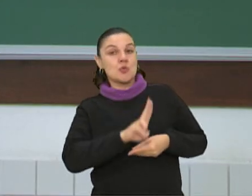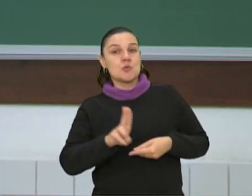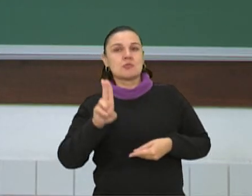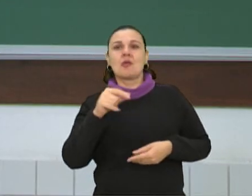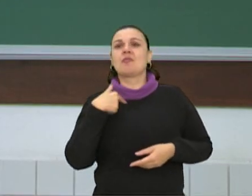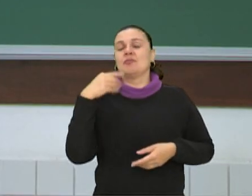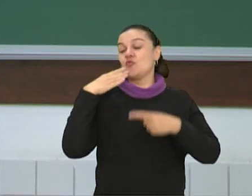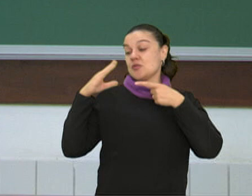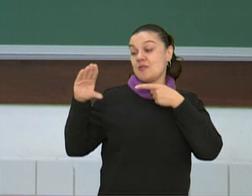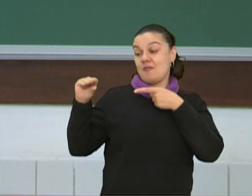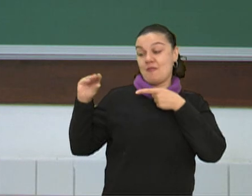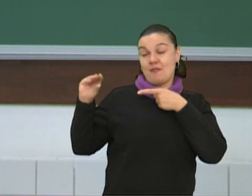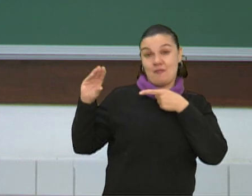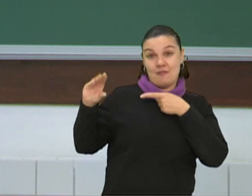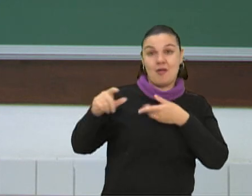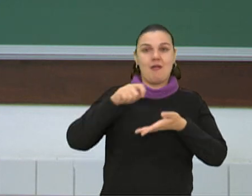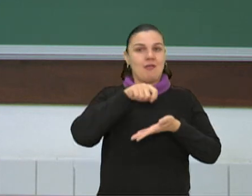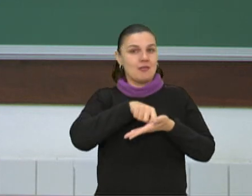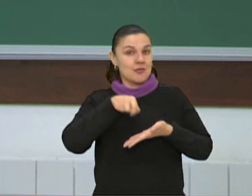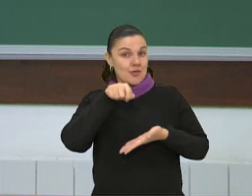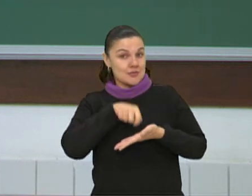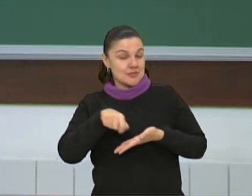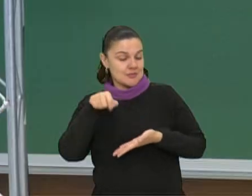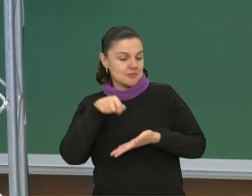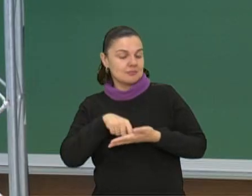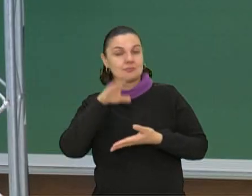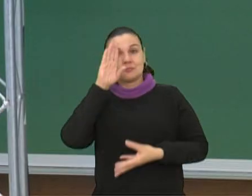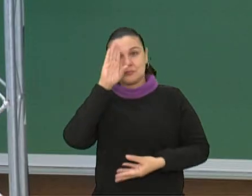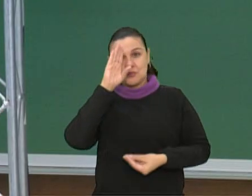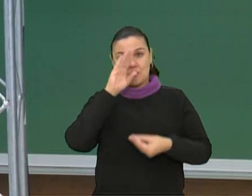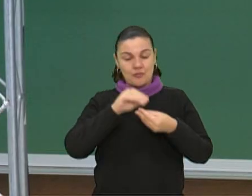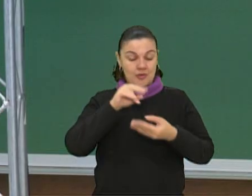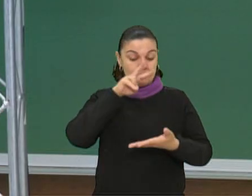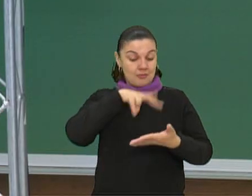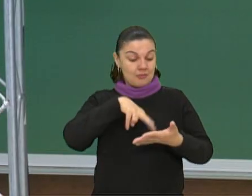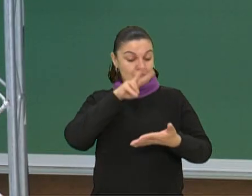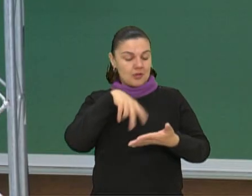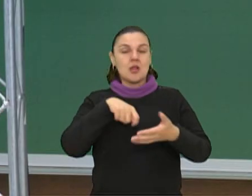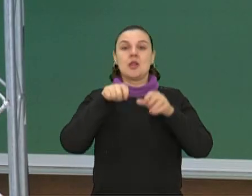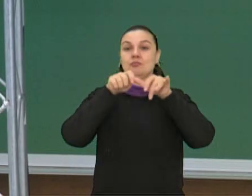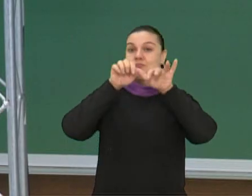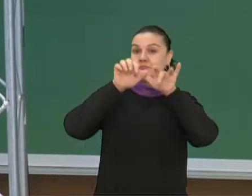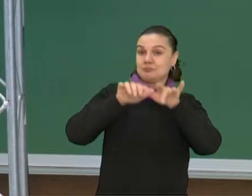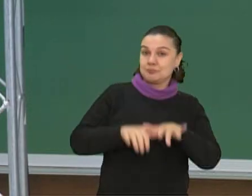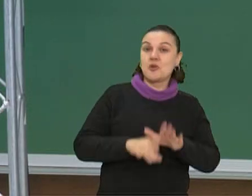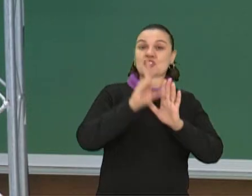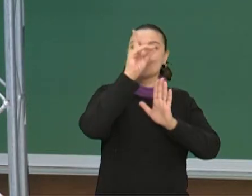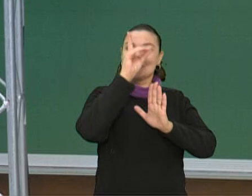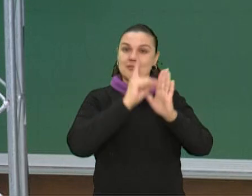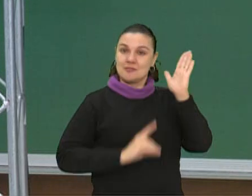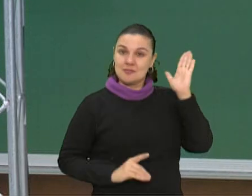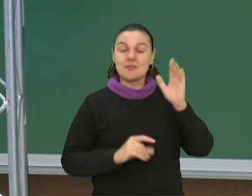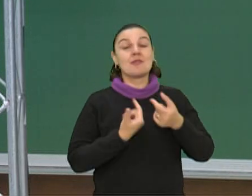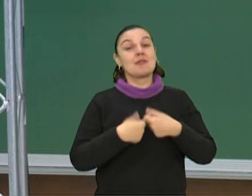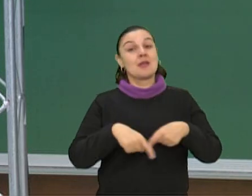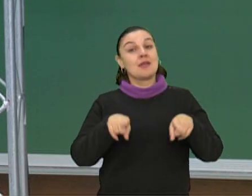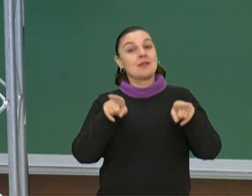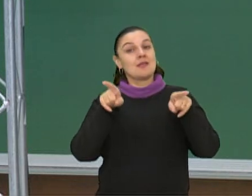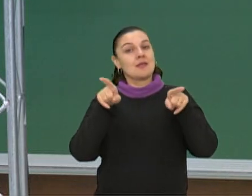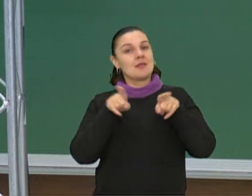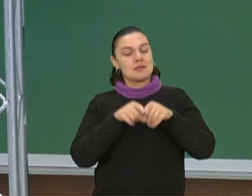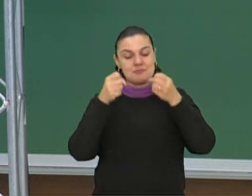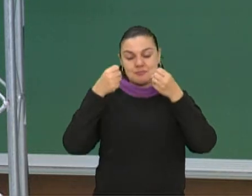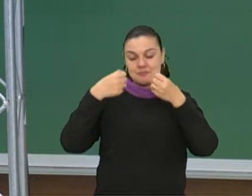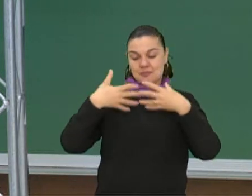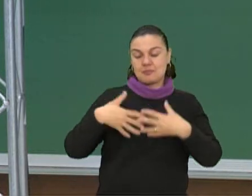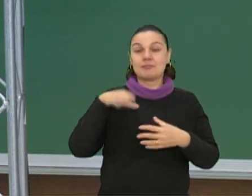nossa oralidade, na nossa escrita, quando formos redigir, fazer uma boa dissertação e também